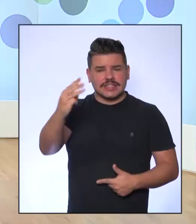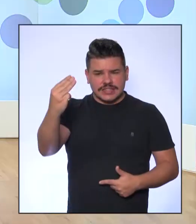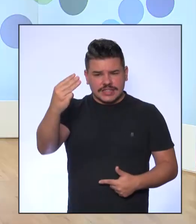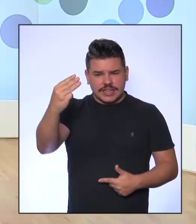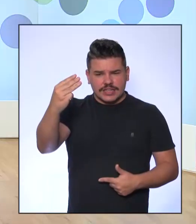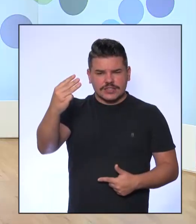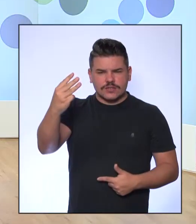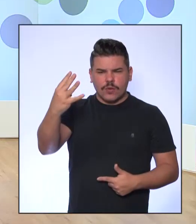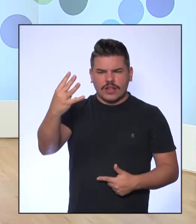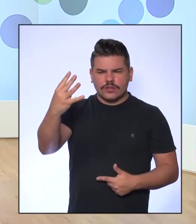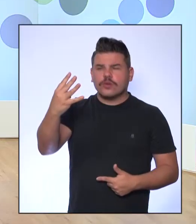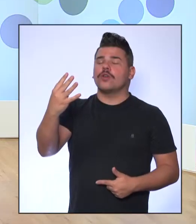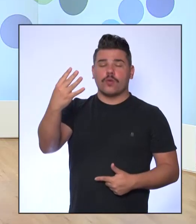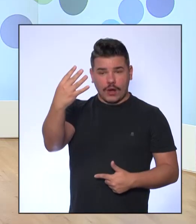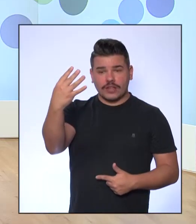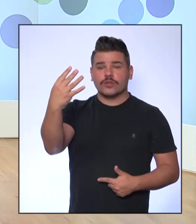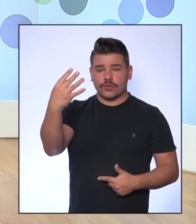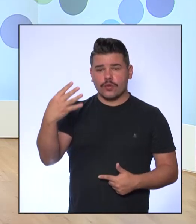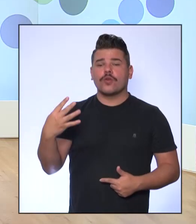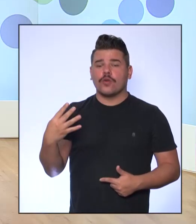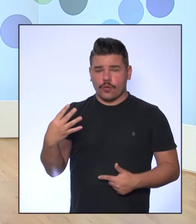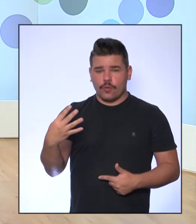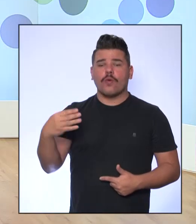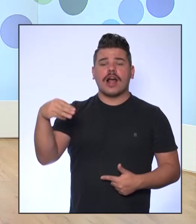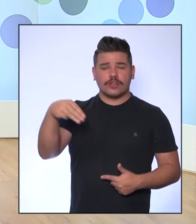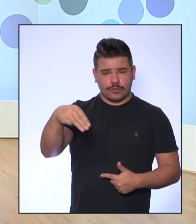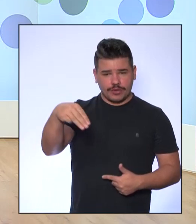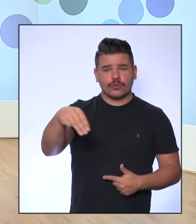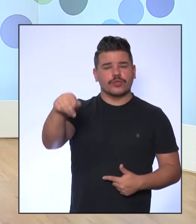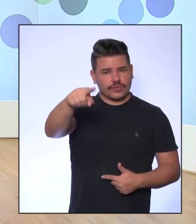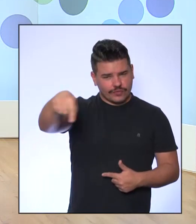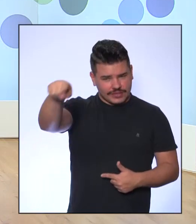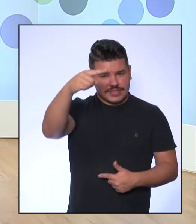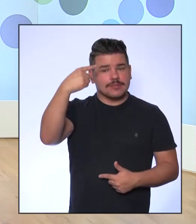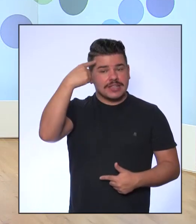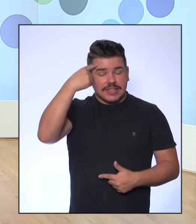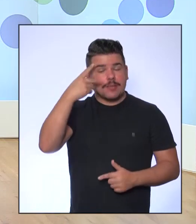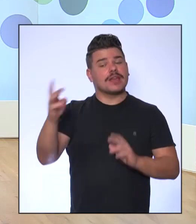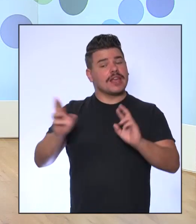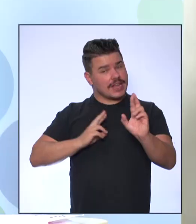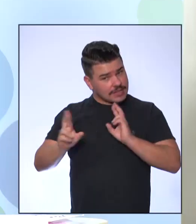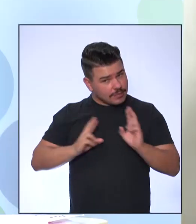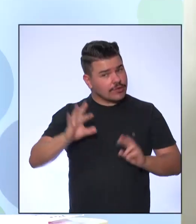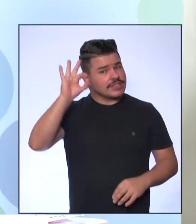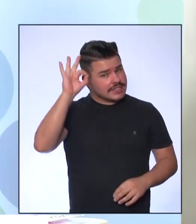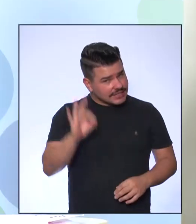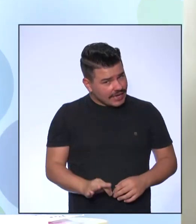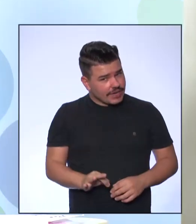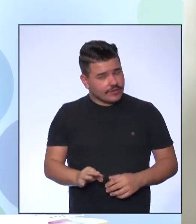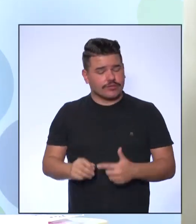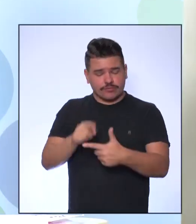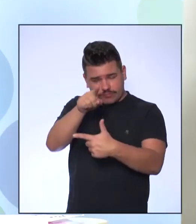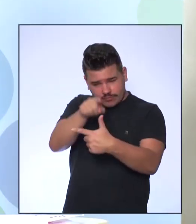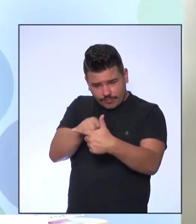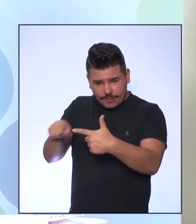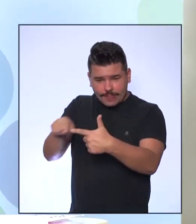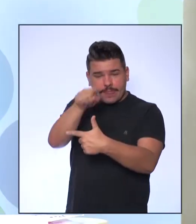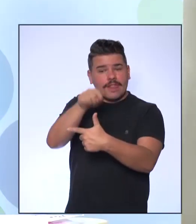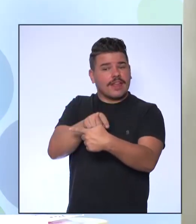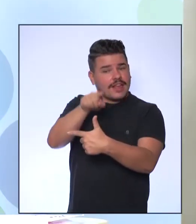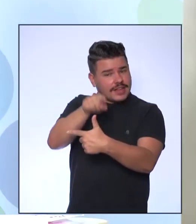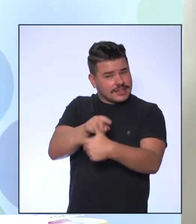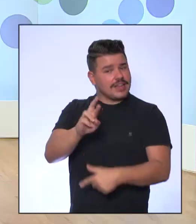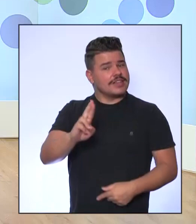Marcos? 4? 4 minutos, 4 vai, vamos minutos. desafiar aí uns 4 minutos. Mas eu quero a resposta certinha, hein, pessoal? Estou contando com vocês.